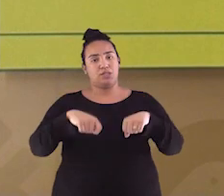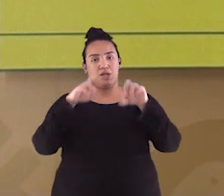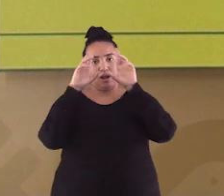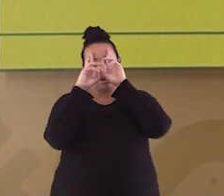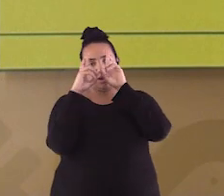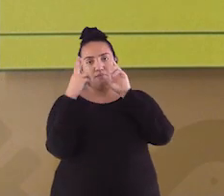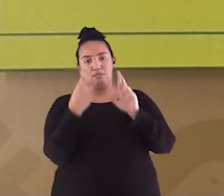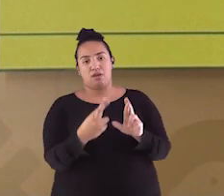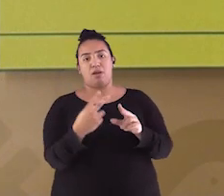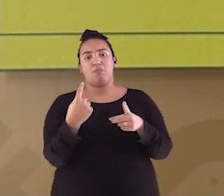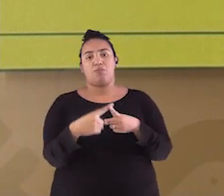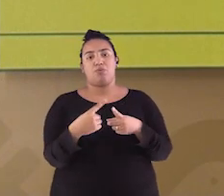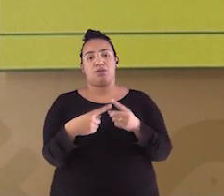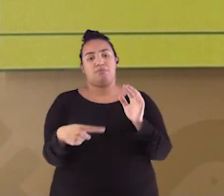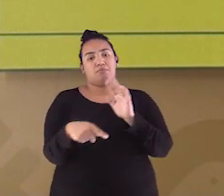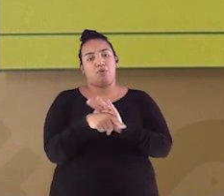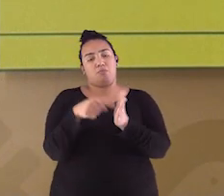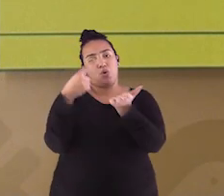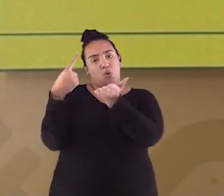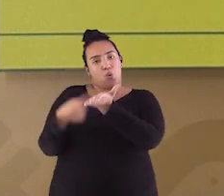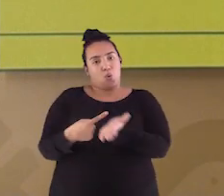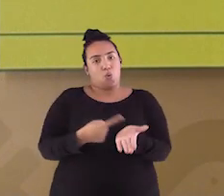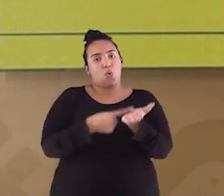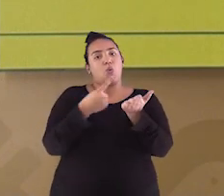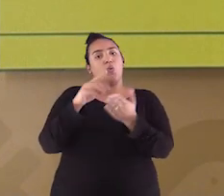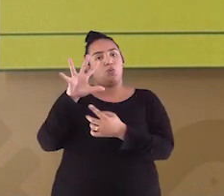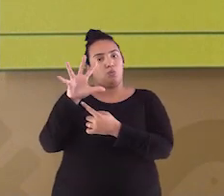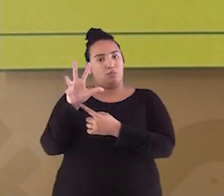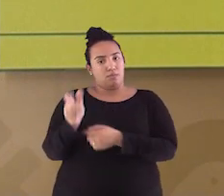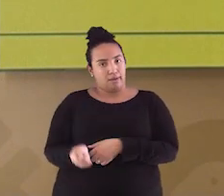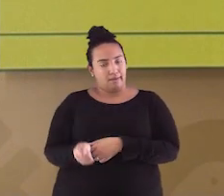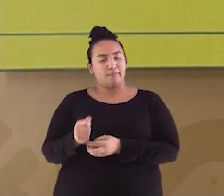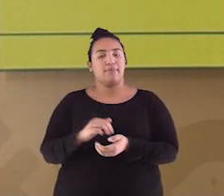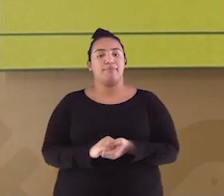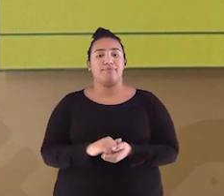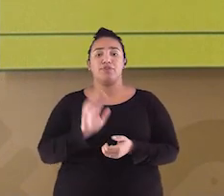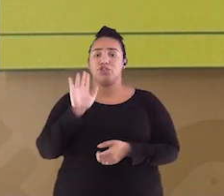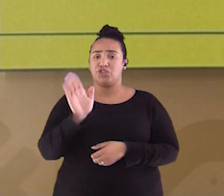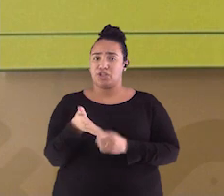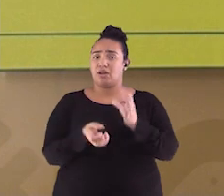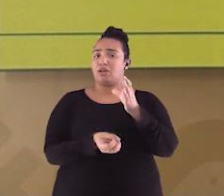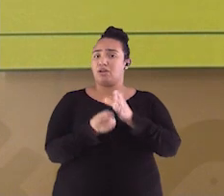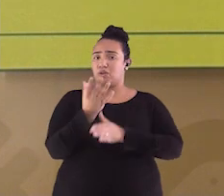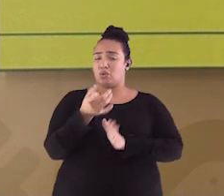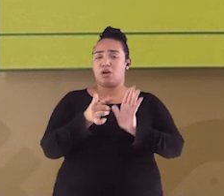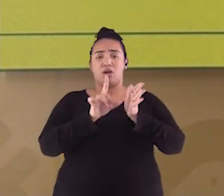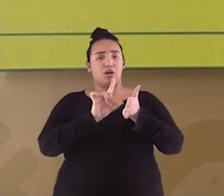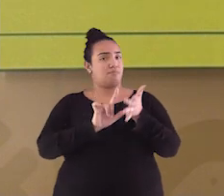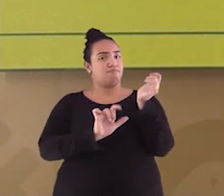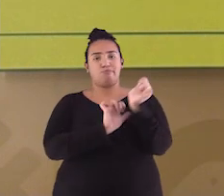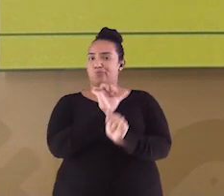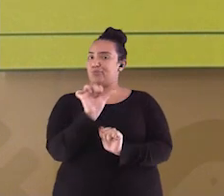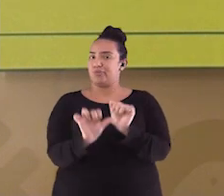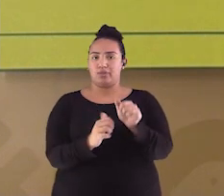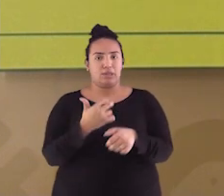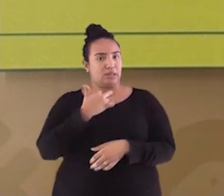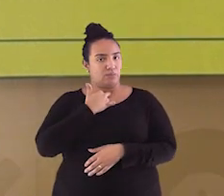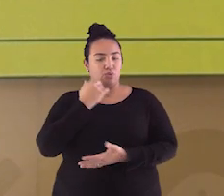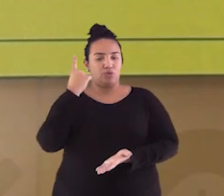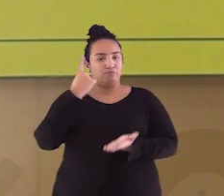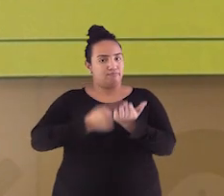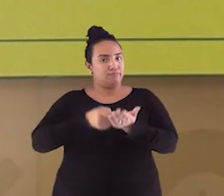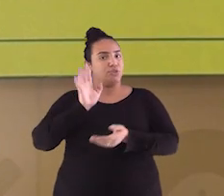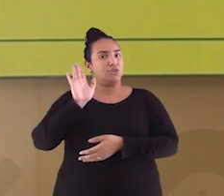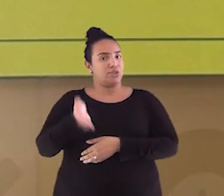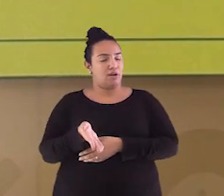ser uma convenção cartográfica, ou seja, por ser algo feito para não mudar, que se tornou um acordo.